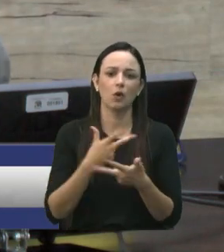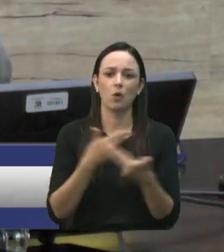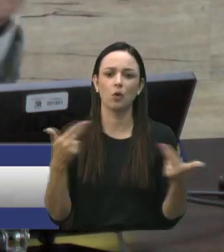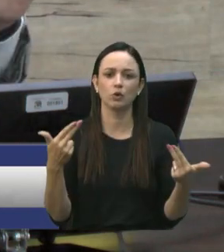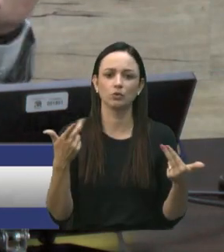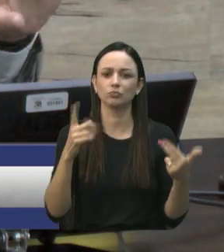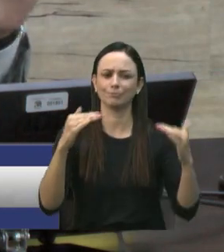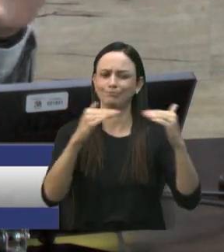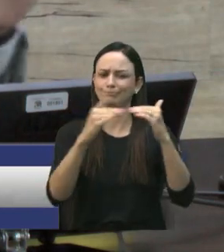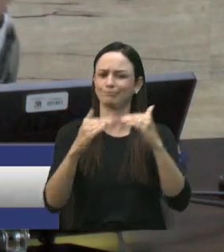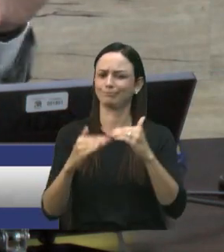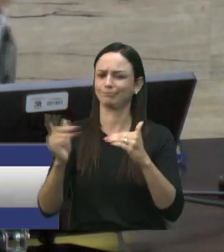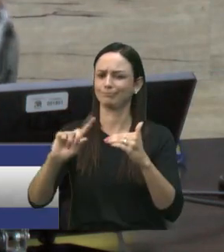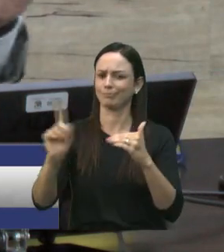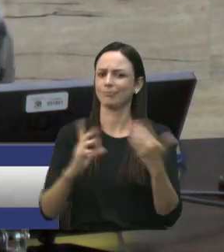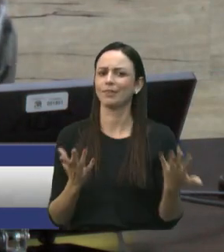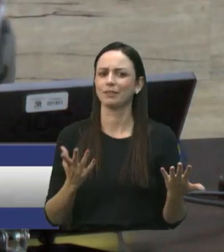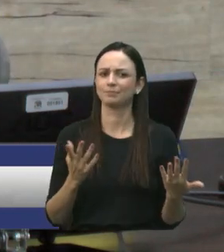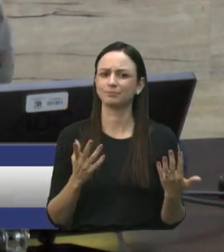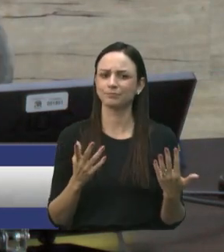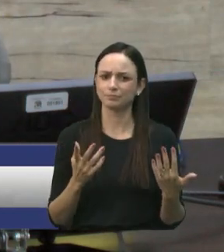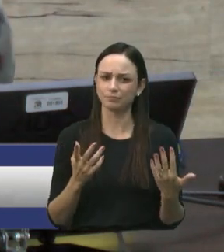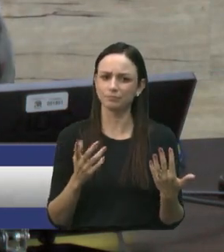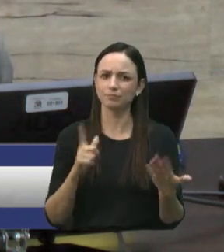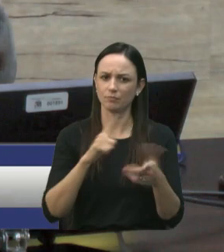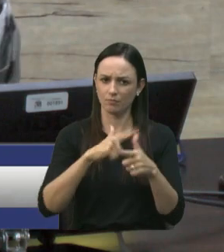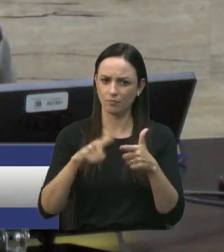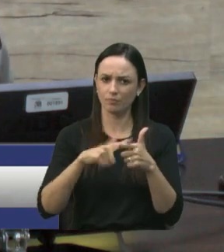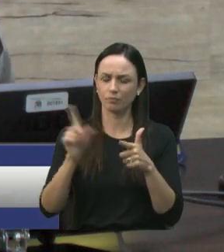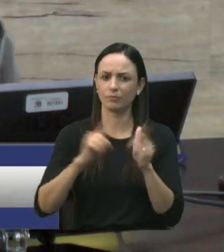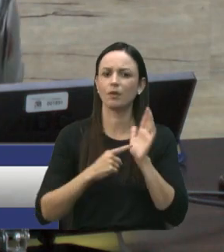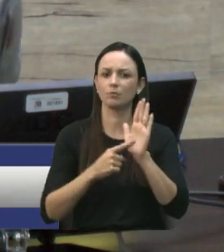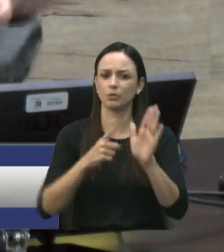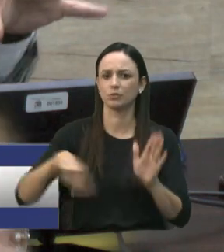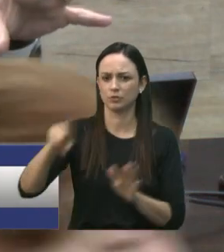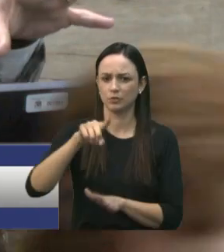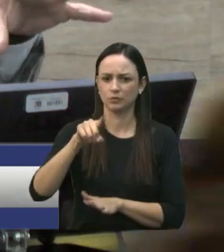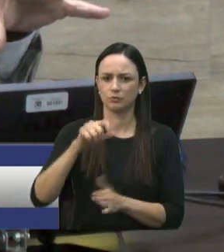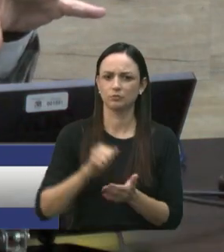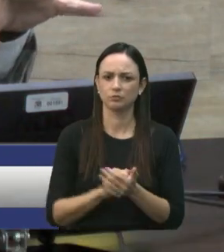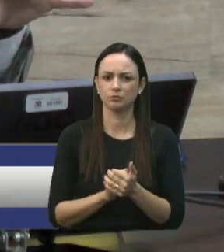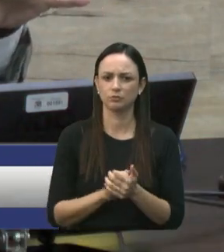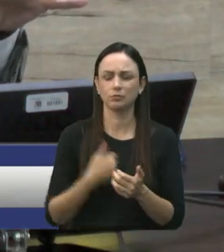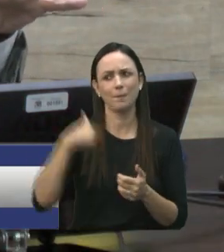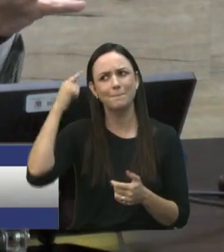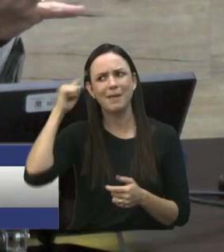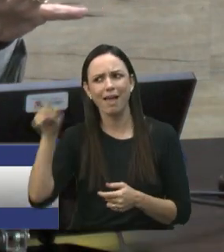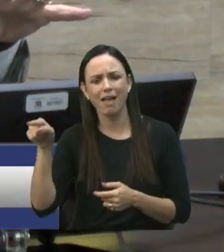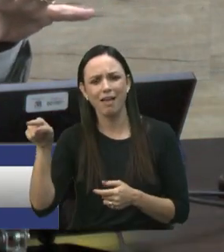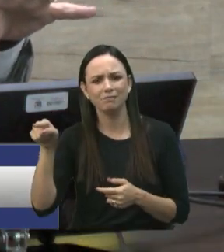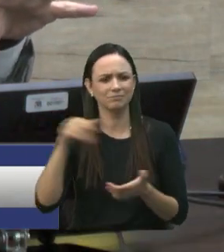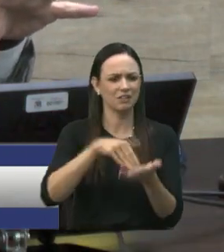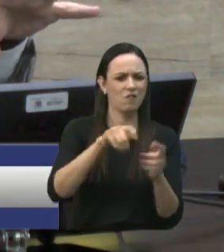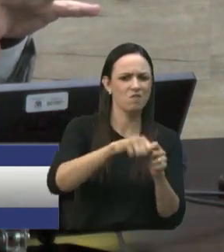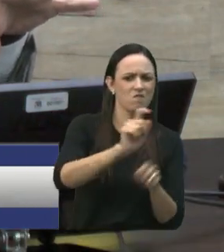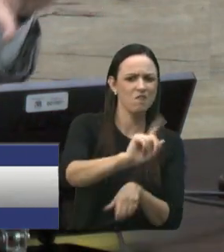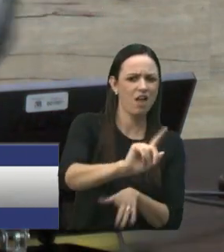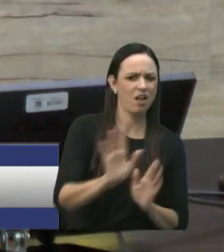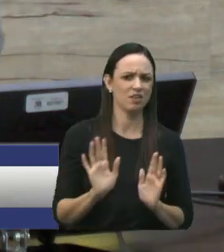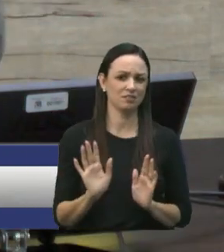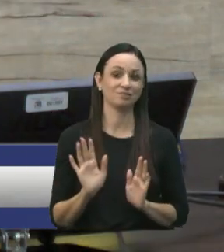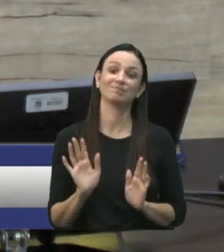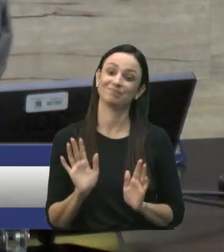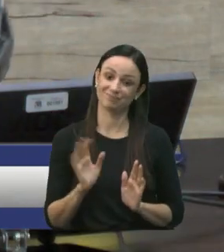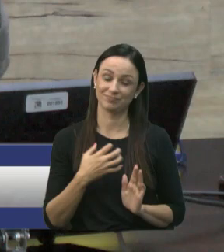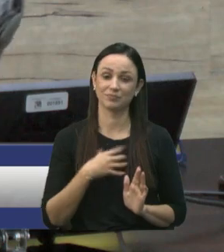estava batendo, e acho que é isso que deve estar sendo o problema de não estar mostrando para vocês. Olha, eu pensei isso e a secretaria não está fazendo dessa forma,